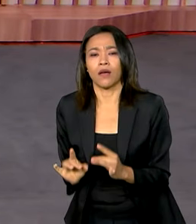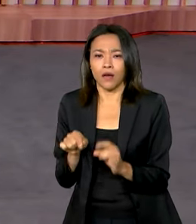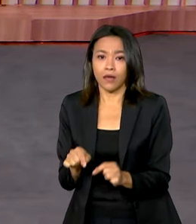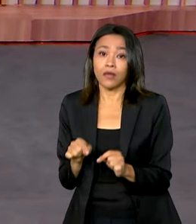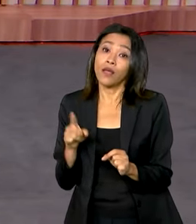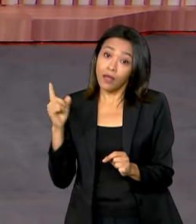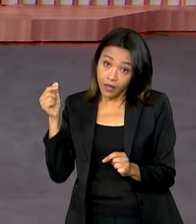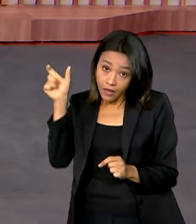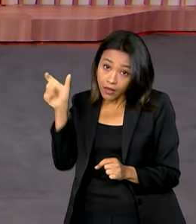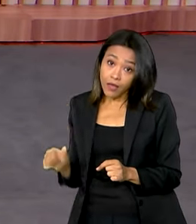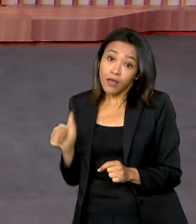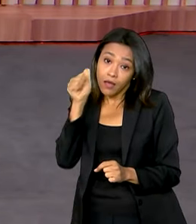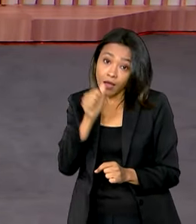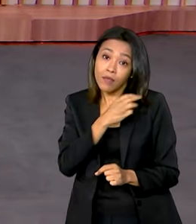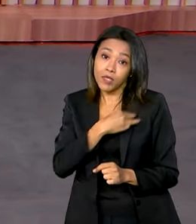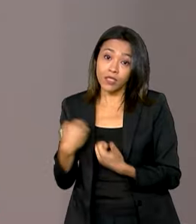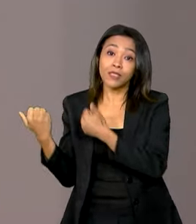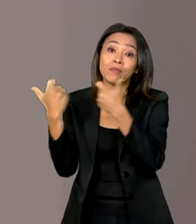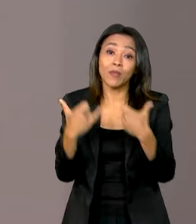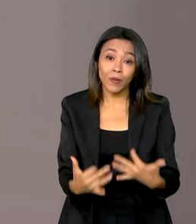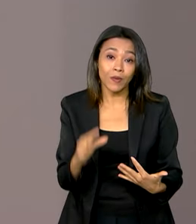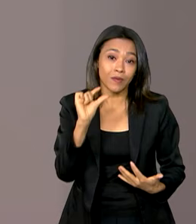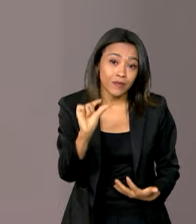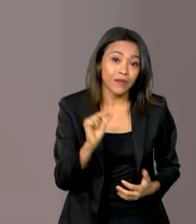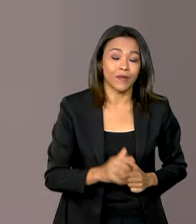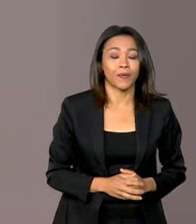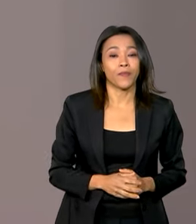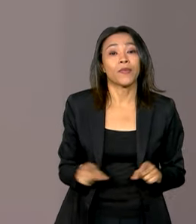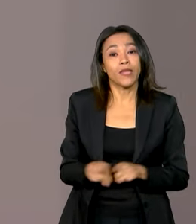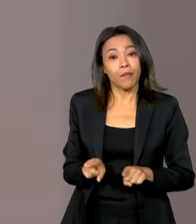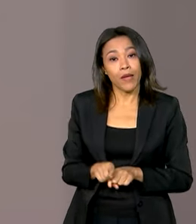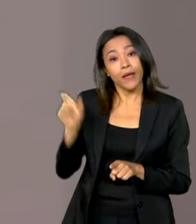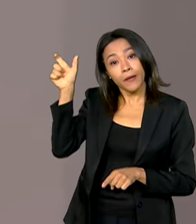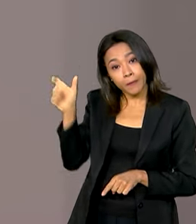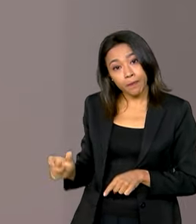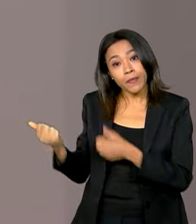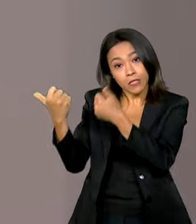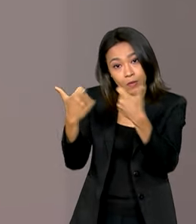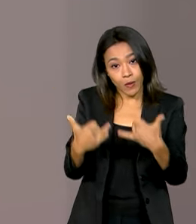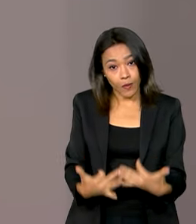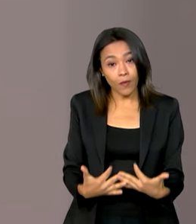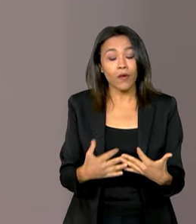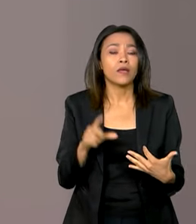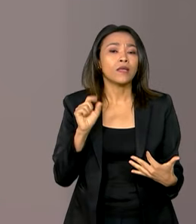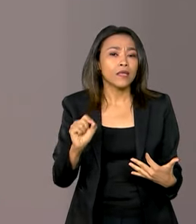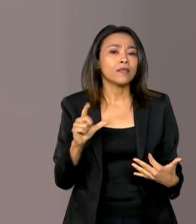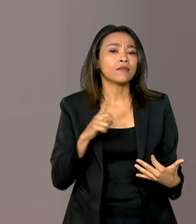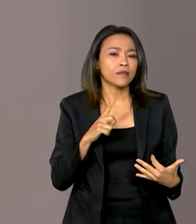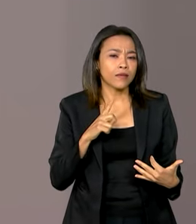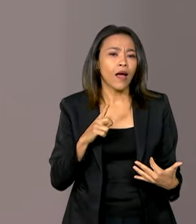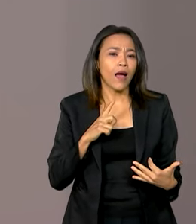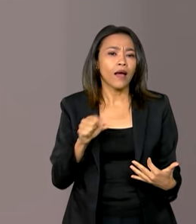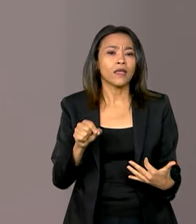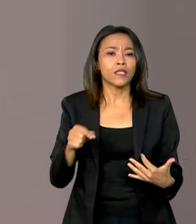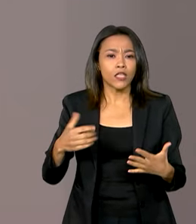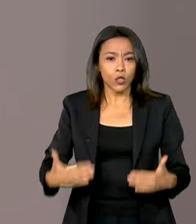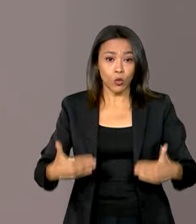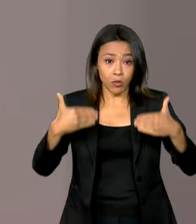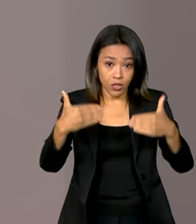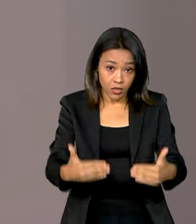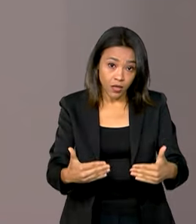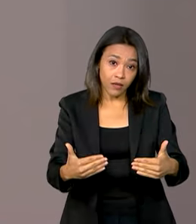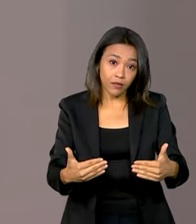trouxe um pouco disso pra gente olha ela também disse que tá disposta a direcionar o ministério